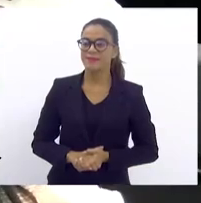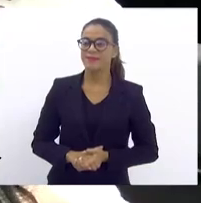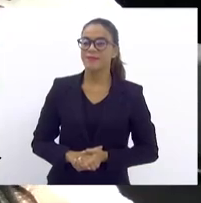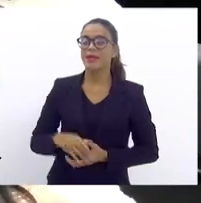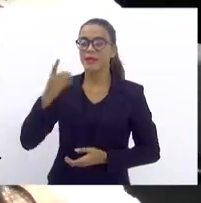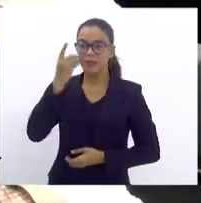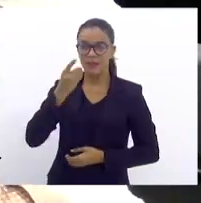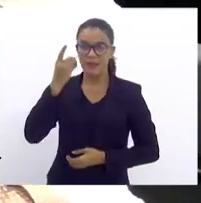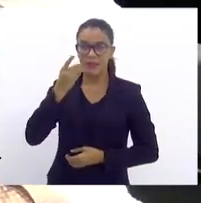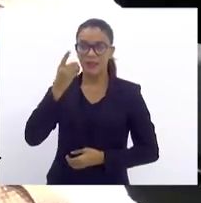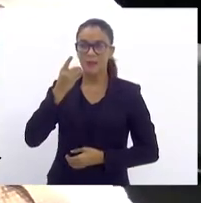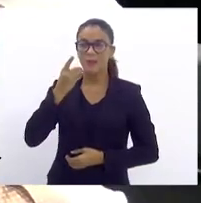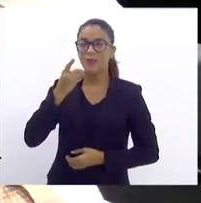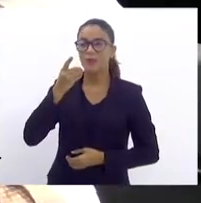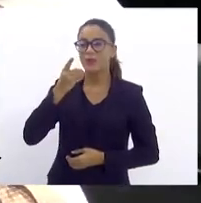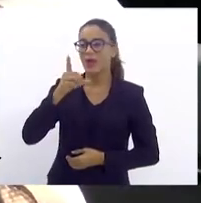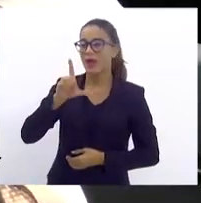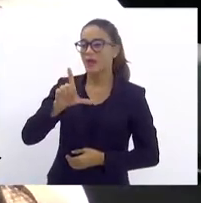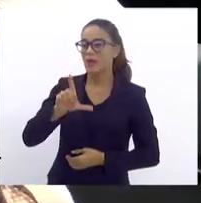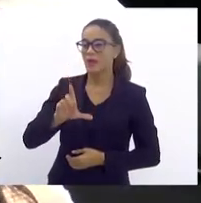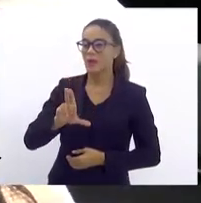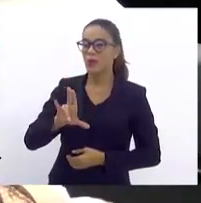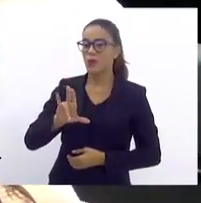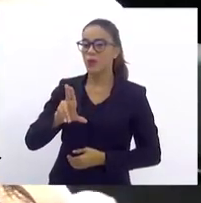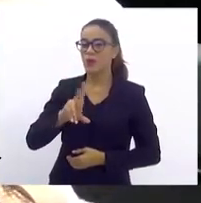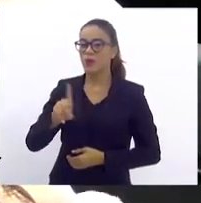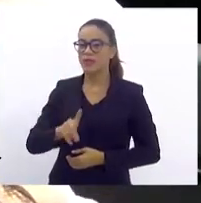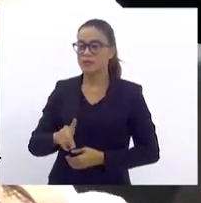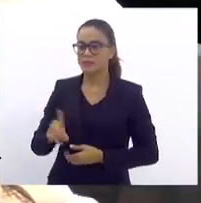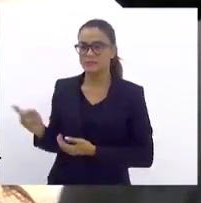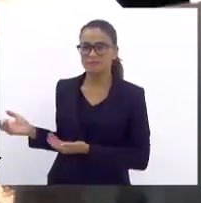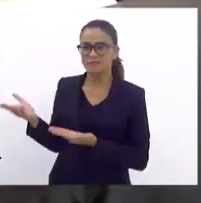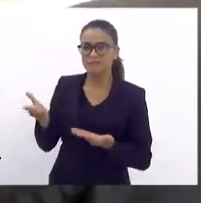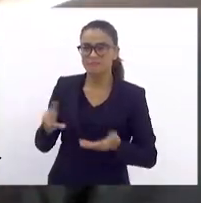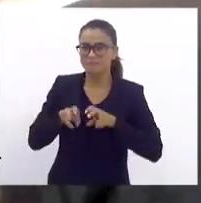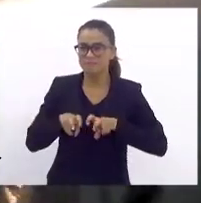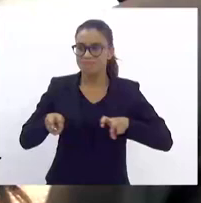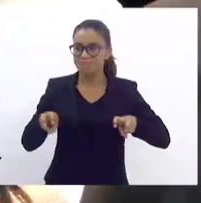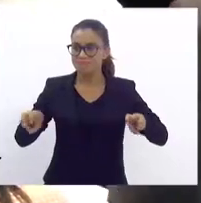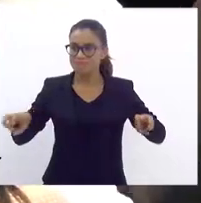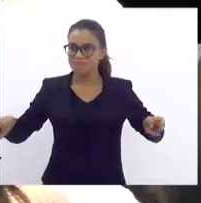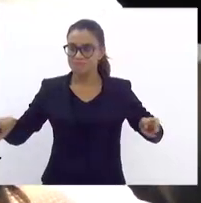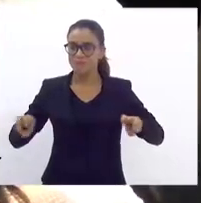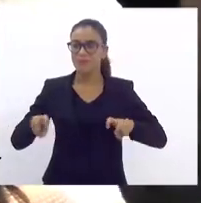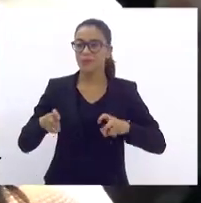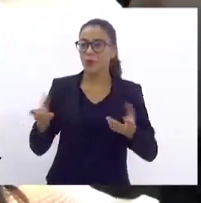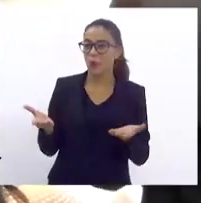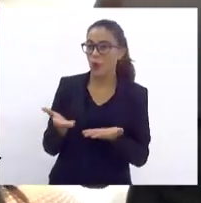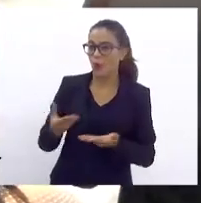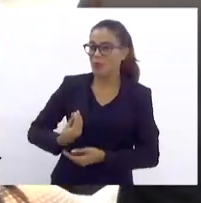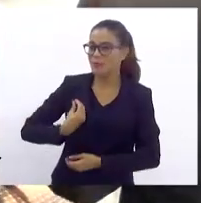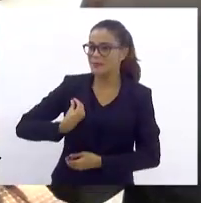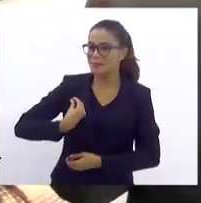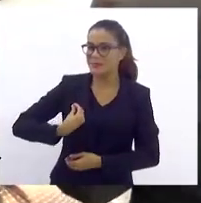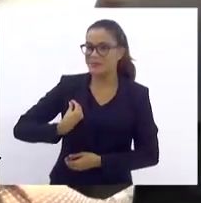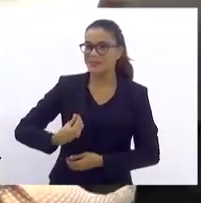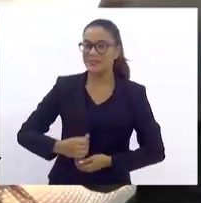deputado Luís por favor Luiz Cláudio por favor faça conosco também Deputado Luiz Cláudio que está conosco aqui também hoje